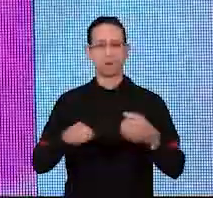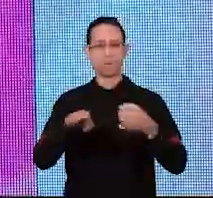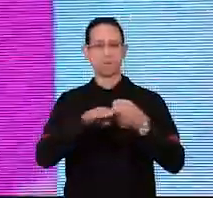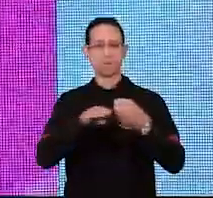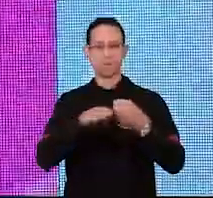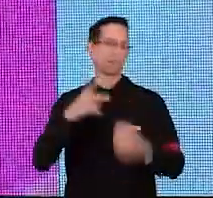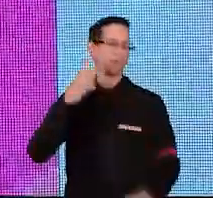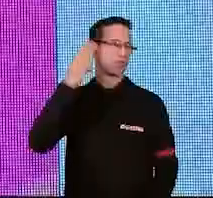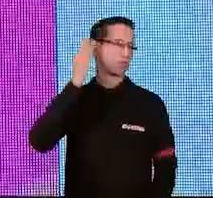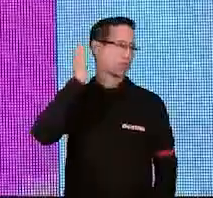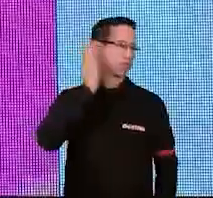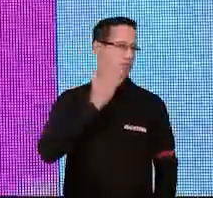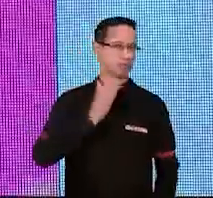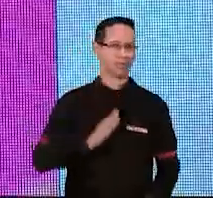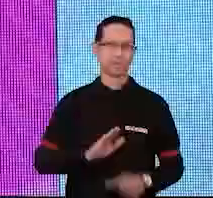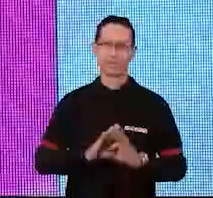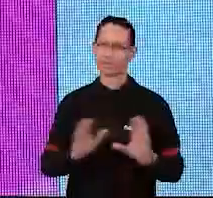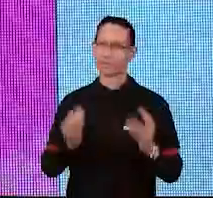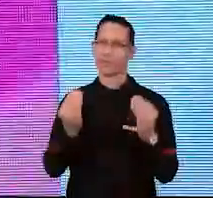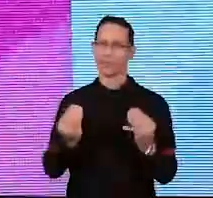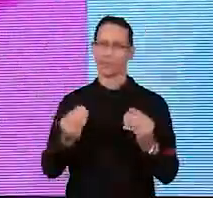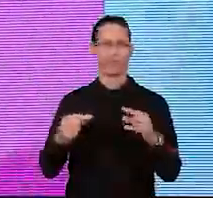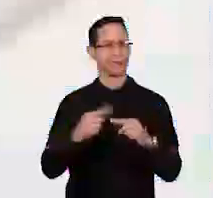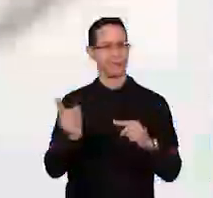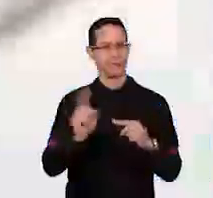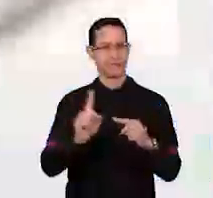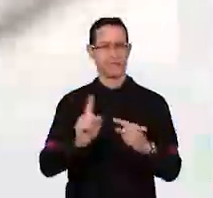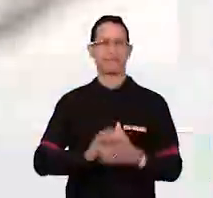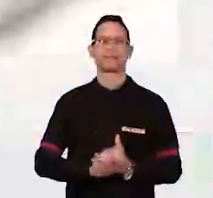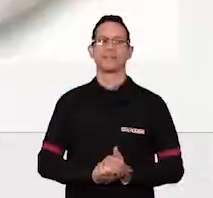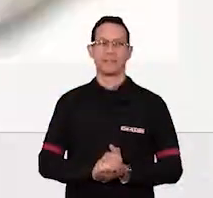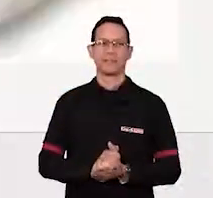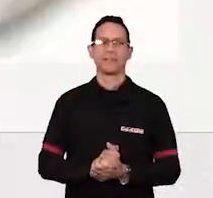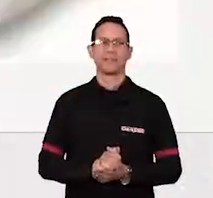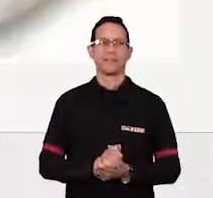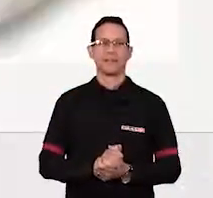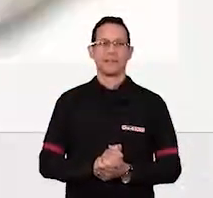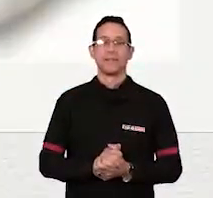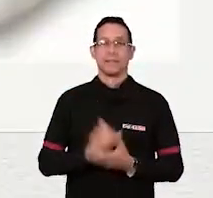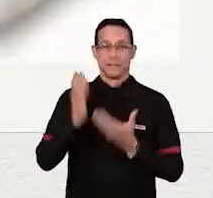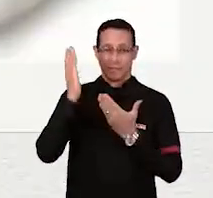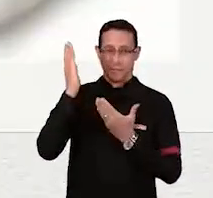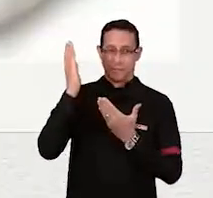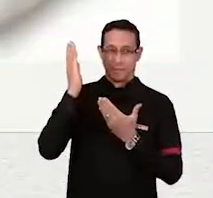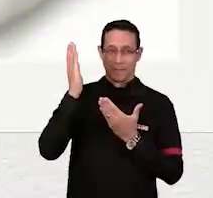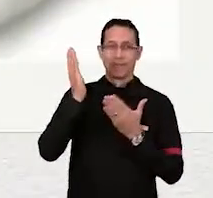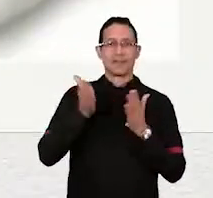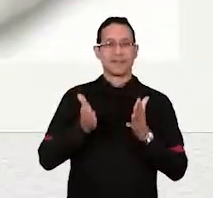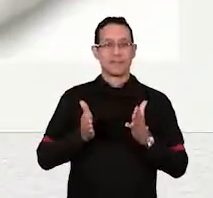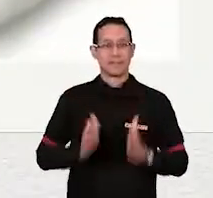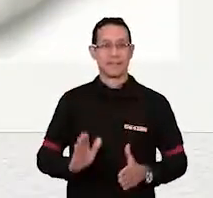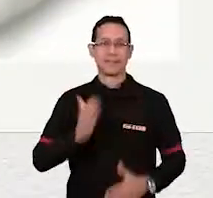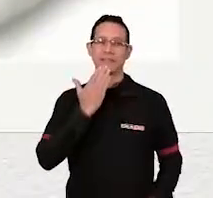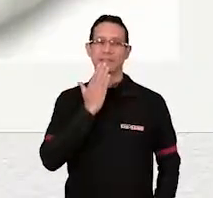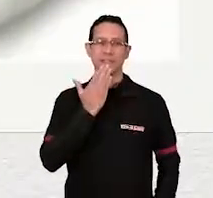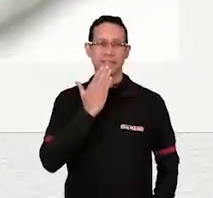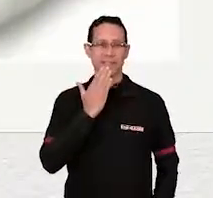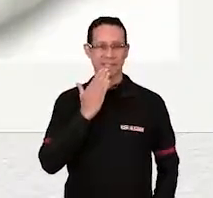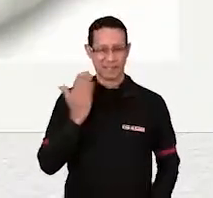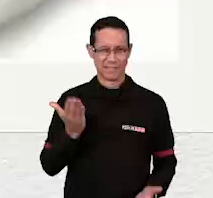sair operando é realmente fora do esquadro, né? E aí, a cereja do bolo, né?